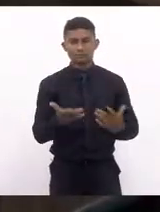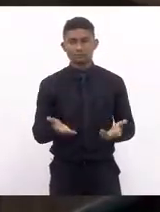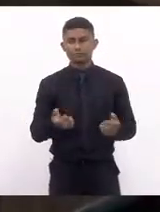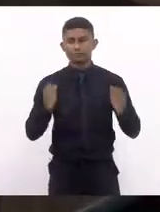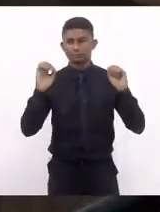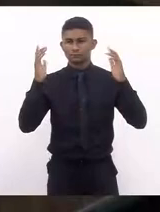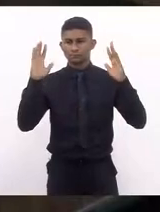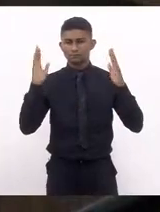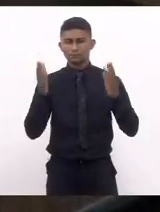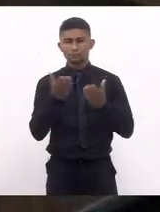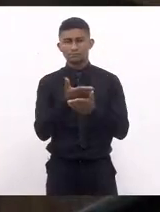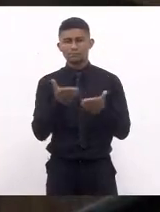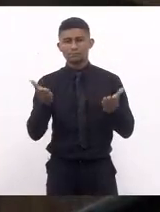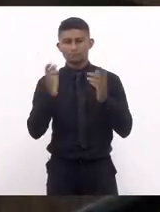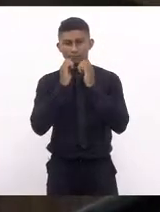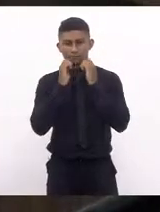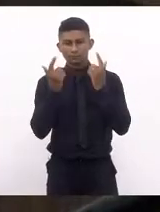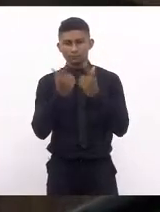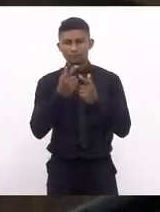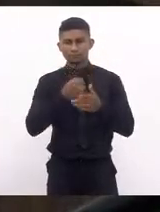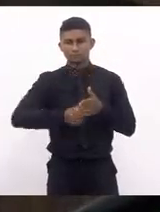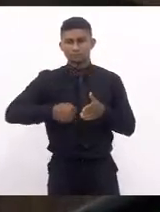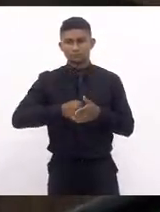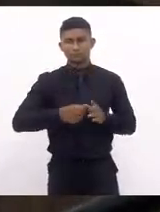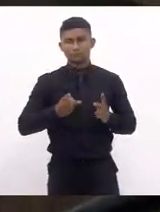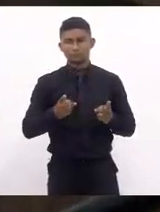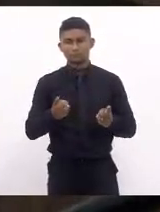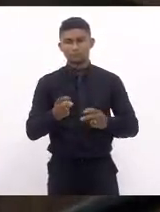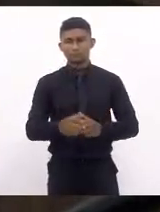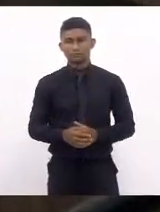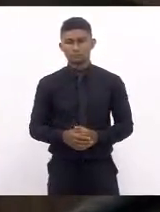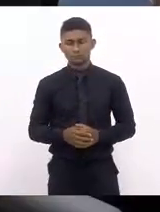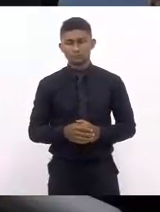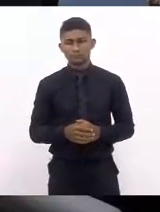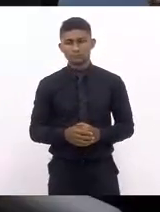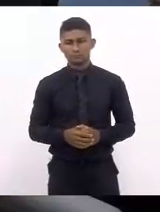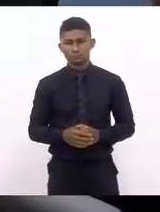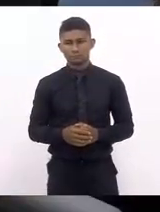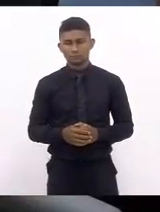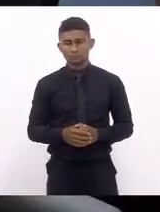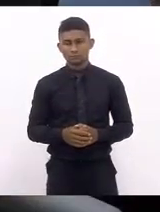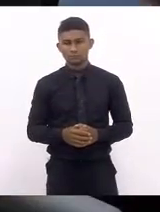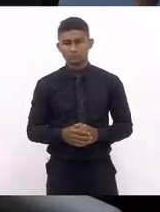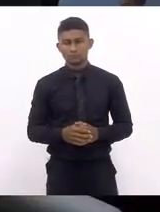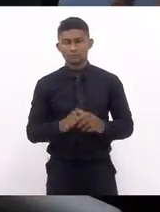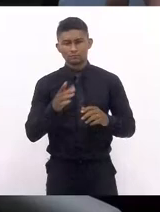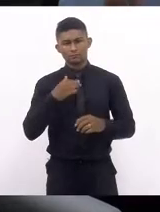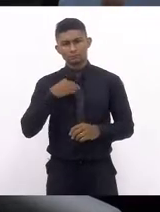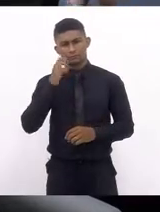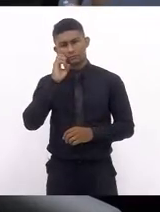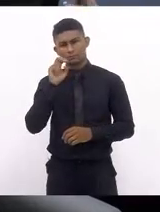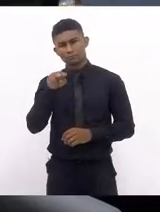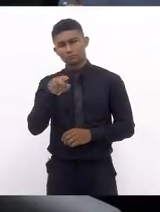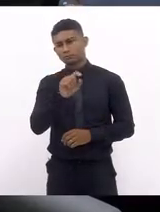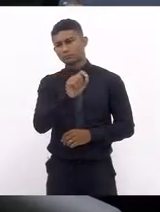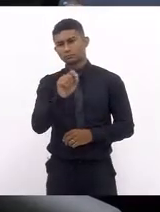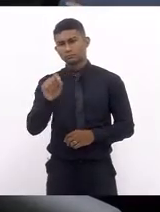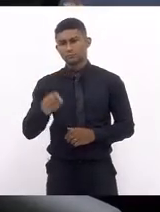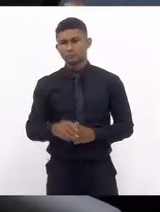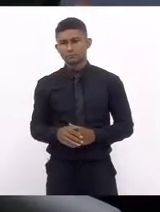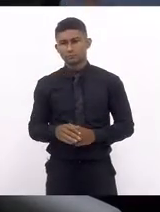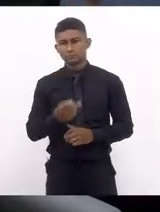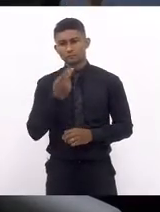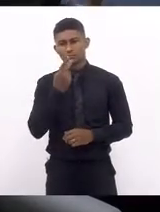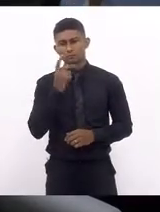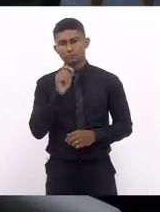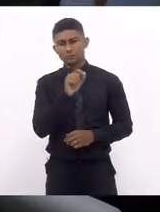parabéns alerj seguimos em luta para primeiro Deputado antes de fazer os a sua fala o que eu pude observar aquele cima eu